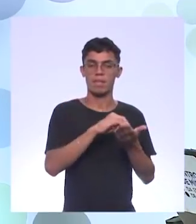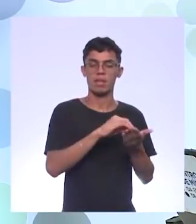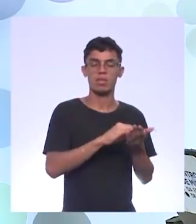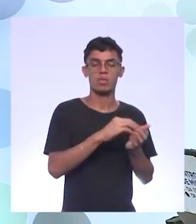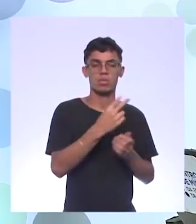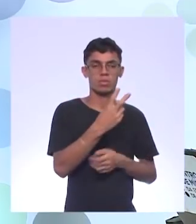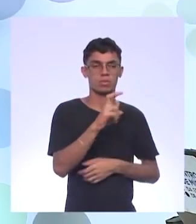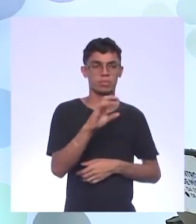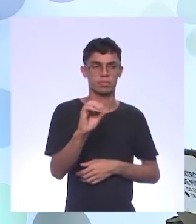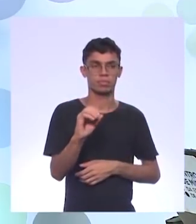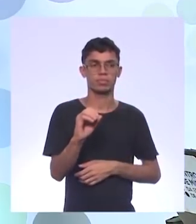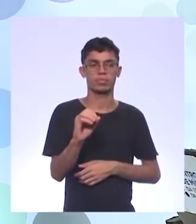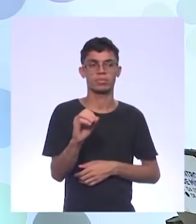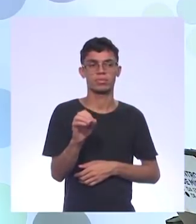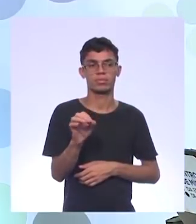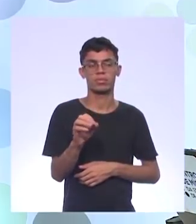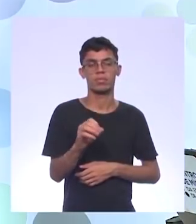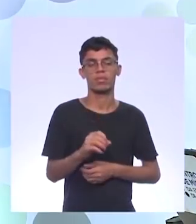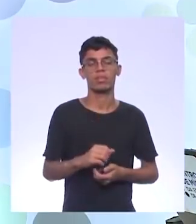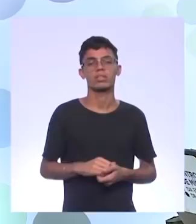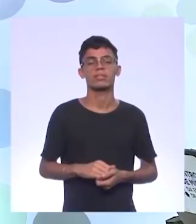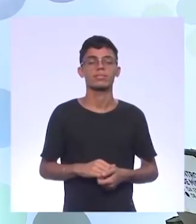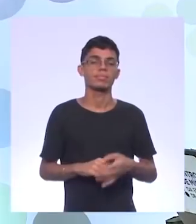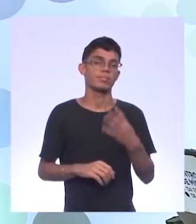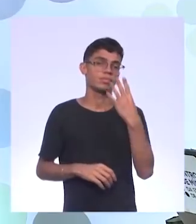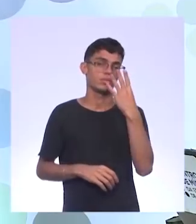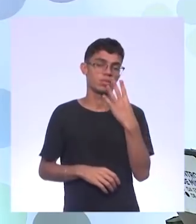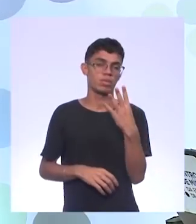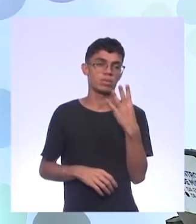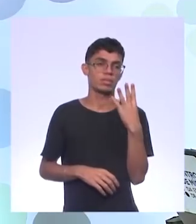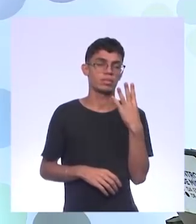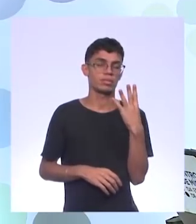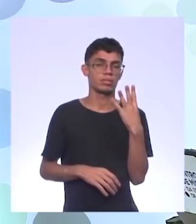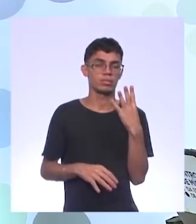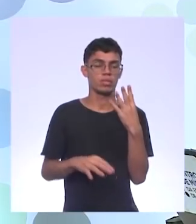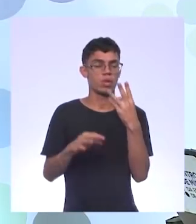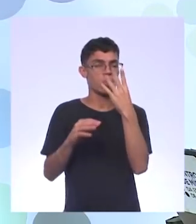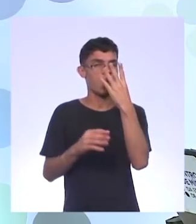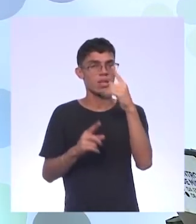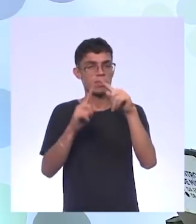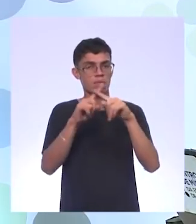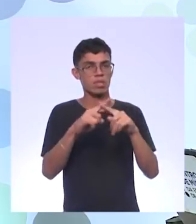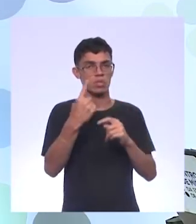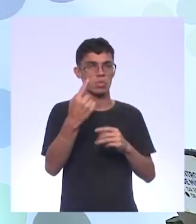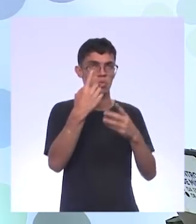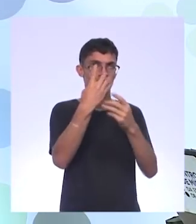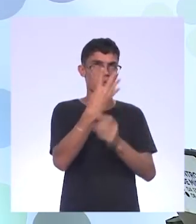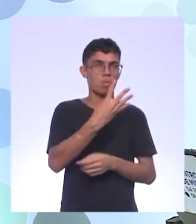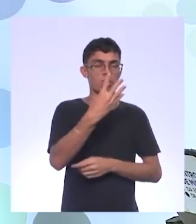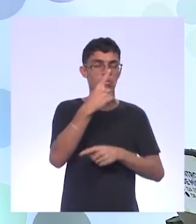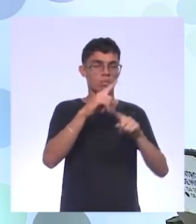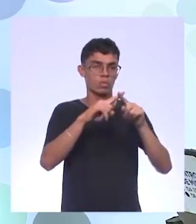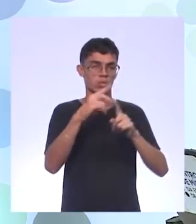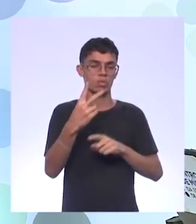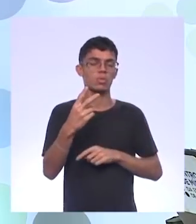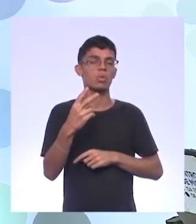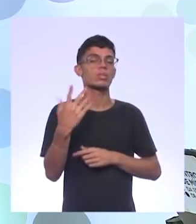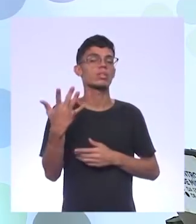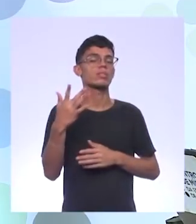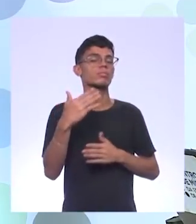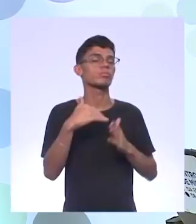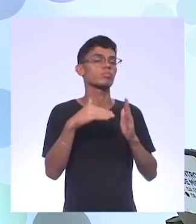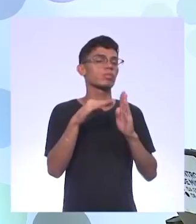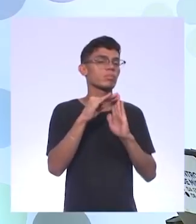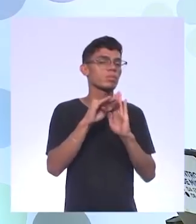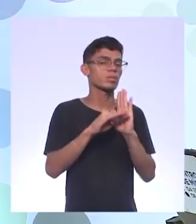250 algumas vezes e aí você vai na tua bodinha do quatro Olha o primeiro por quatro ó Quantas vezes o carro quatro o caberia não